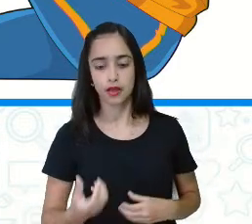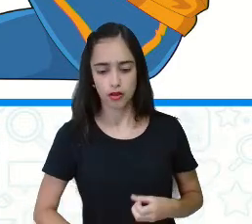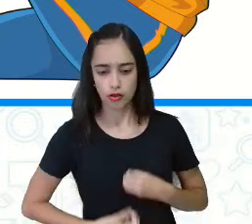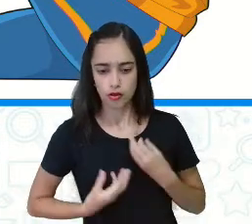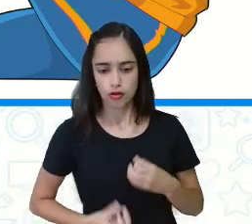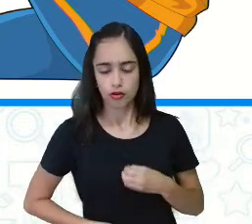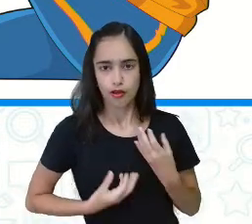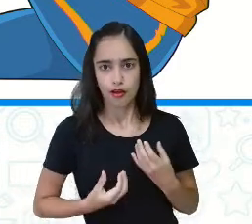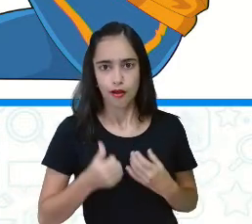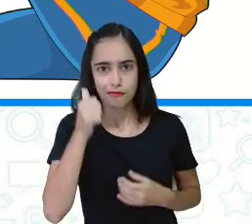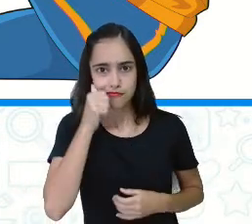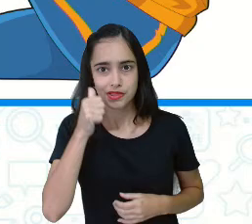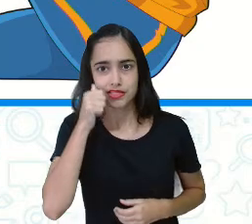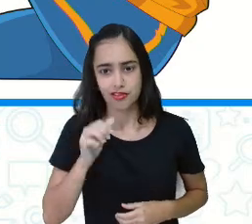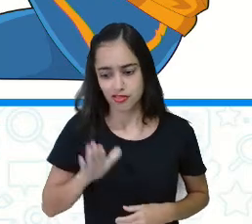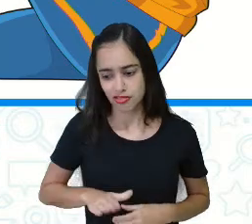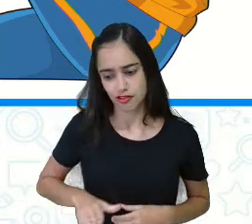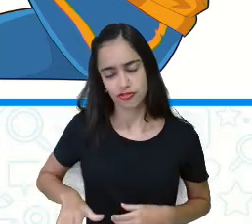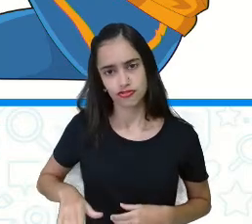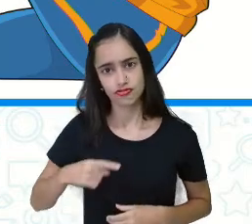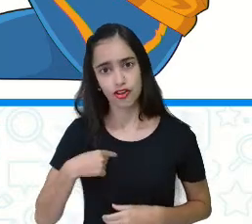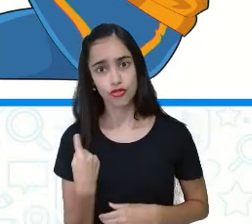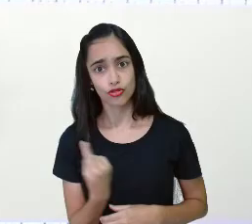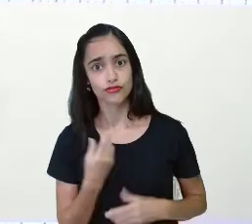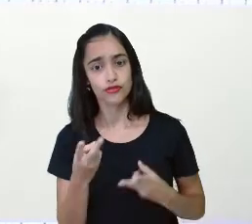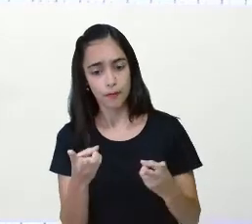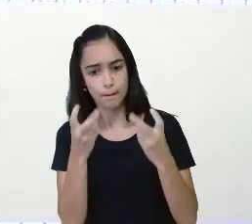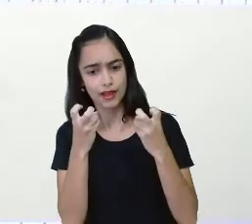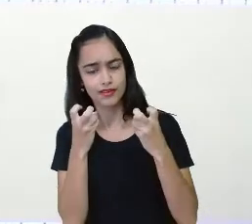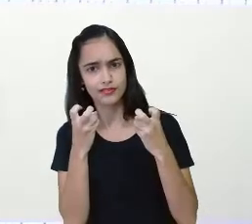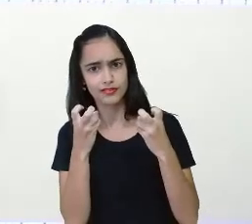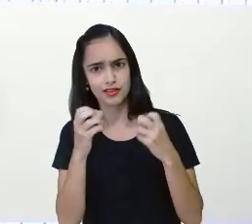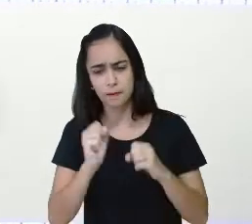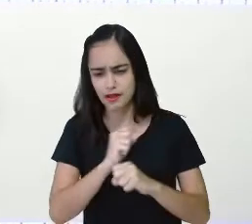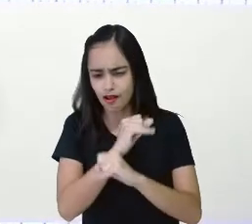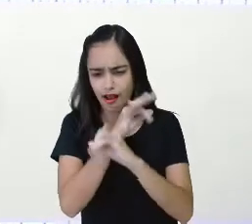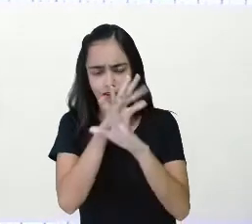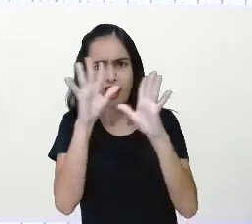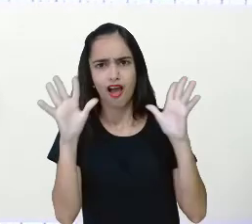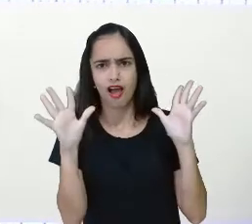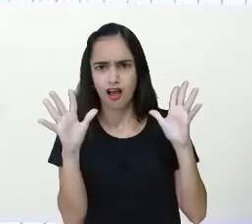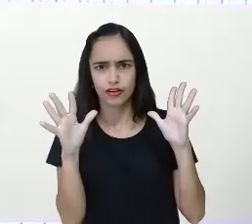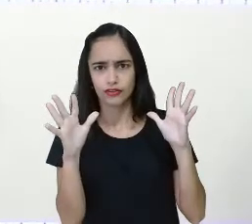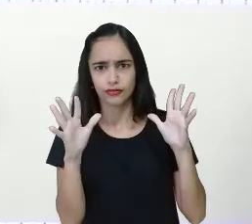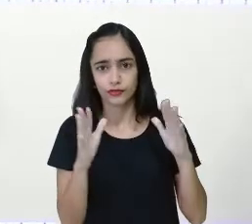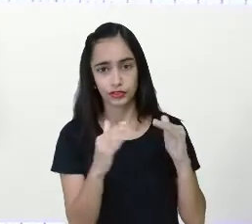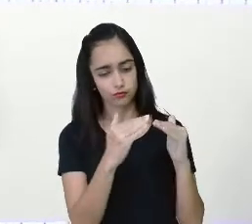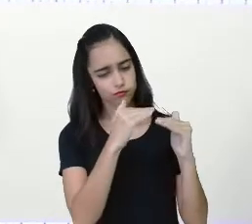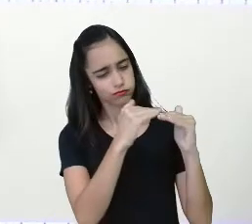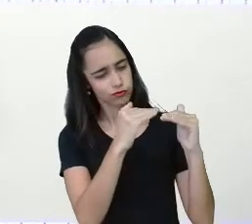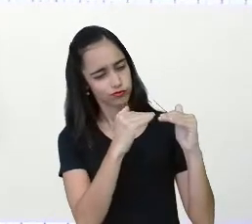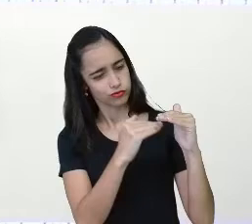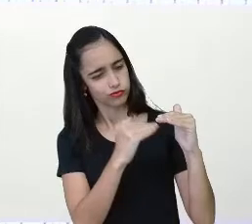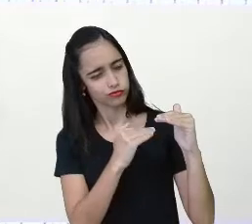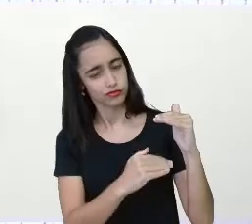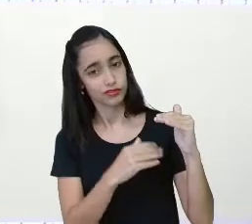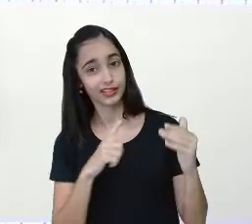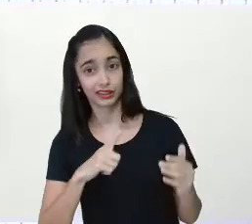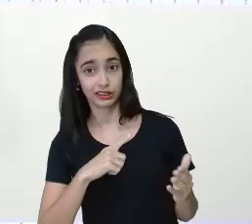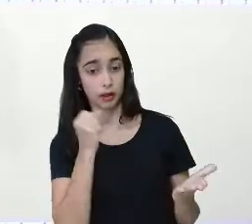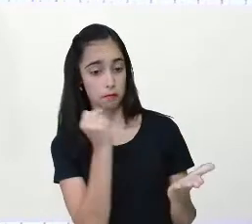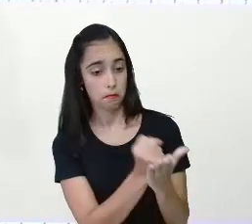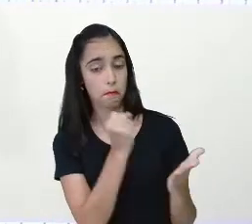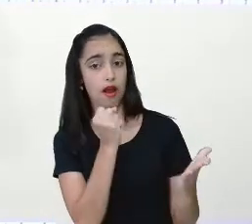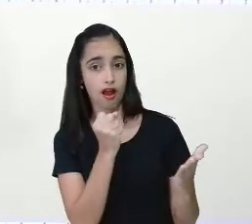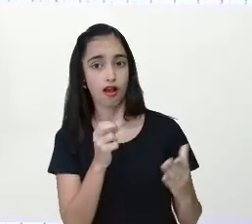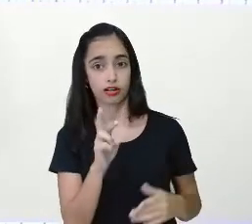As Meninas, eu percebo nitidamente que nos versos eu tenho marcante a